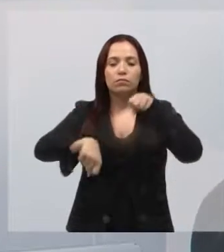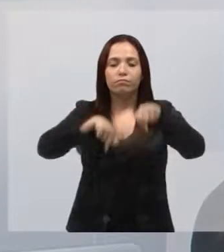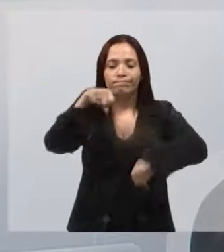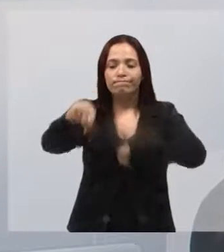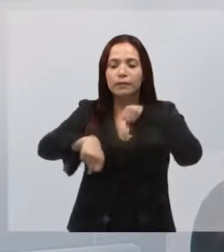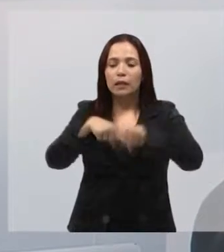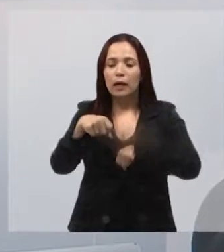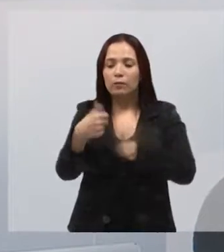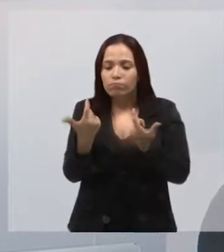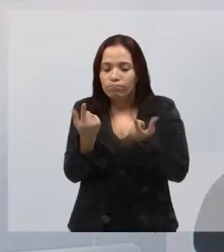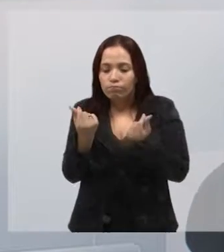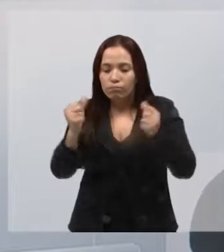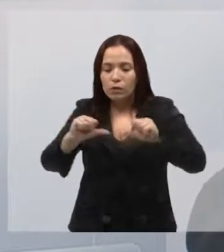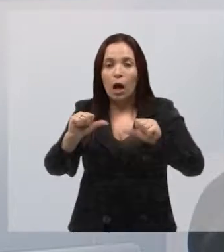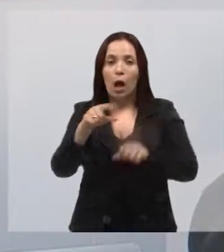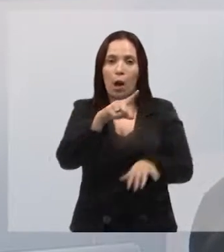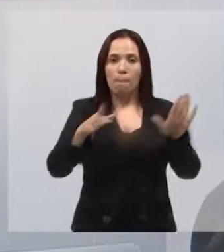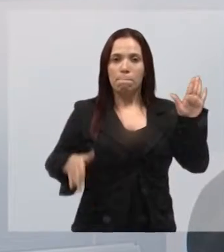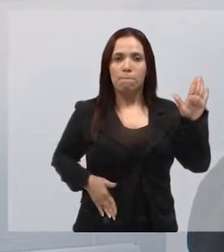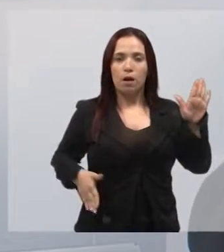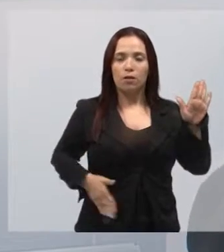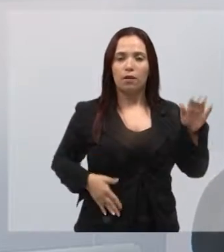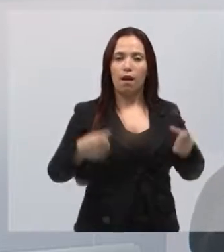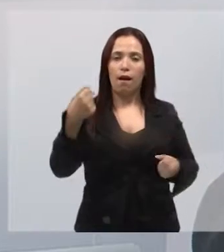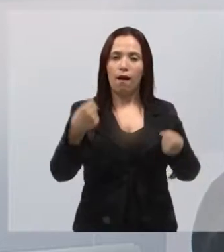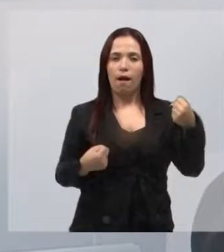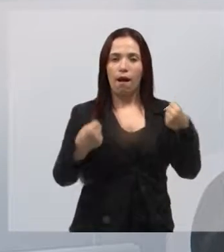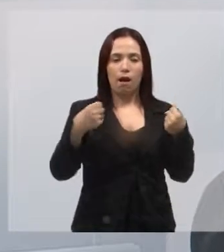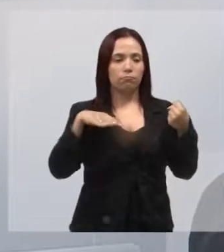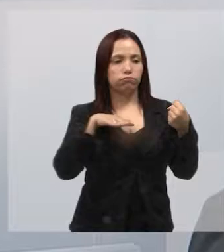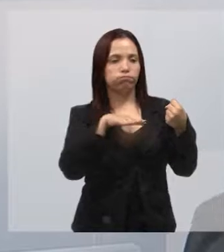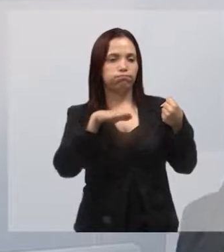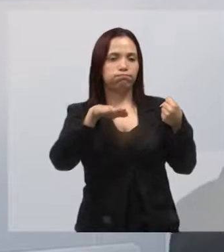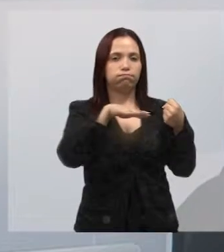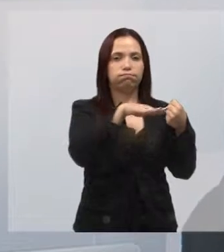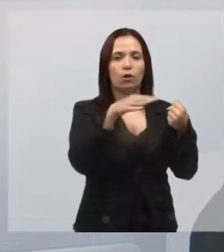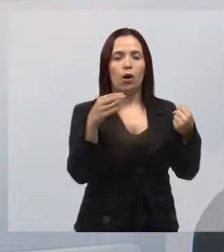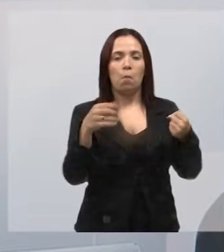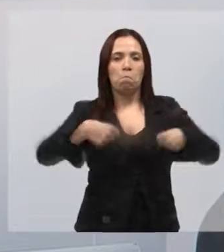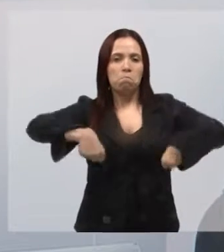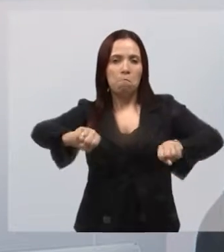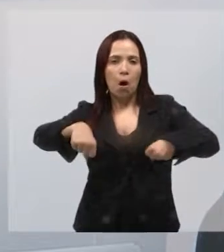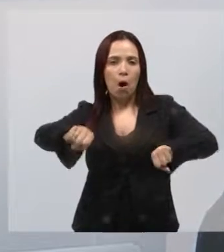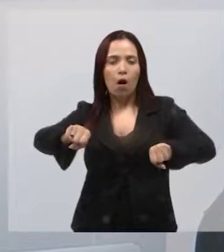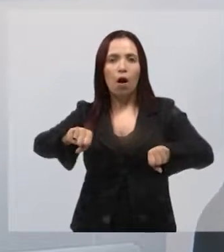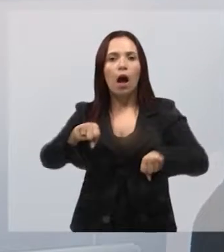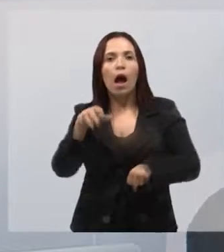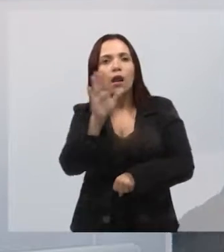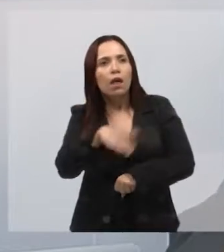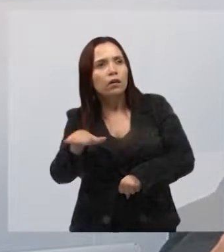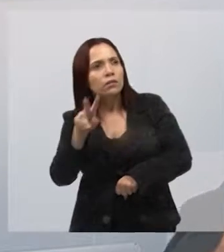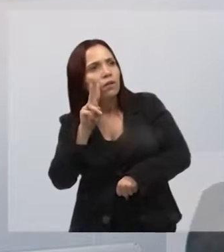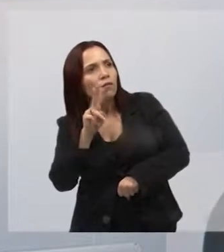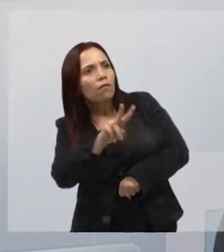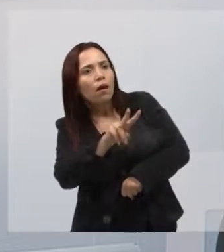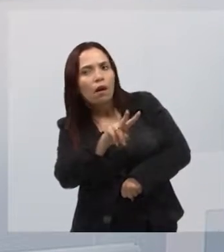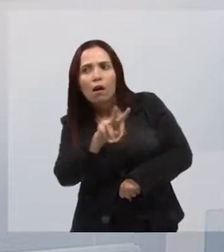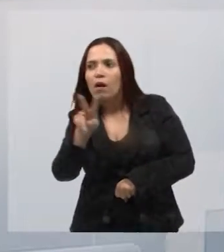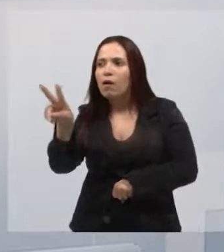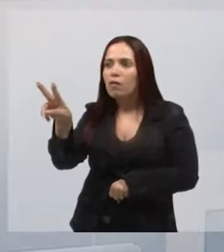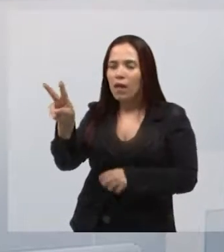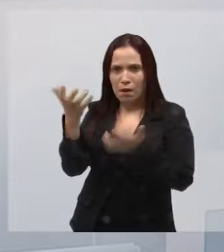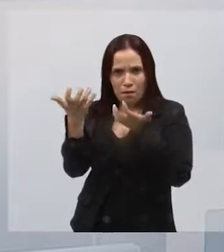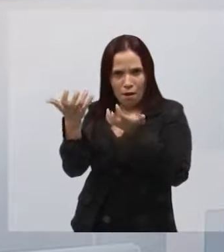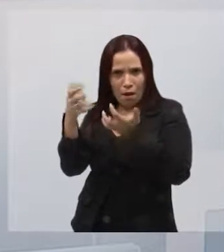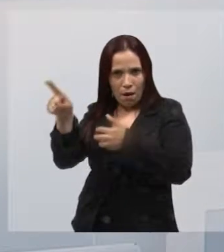de carro novo, de moto nova, dentro daquela comunidade carente. Então aquela criança que nasce vai preferir ser um trabalhador igual o